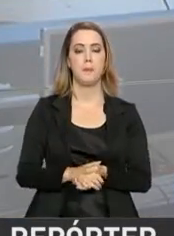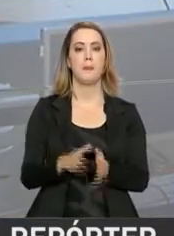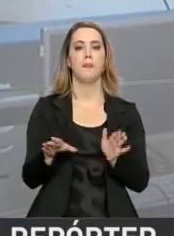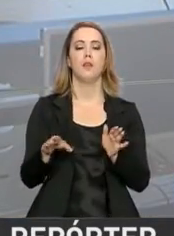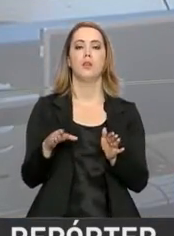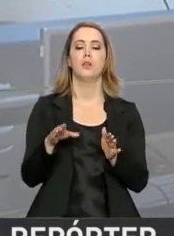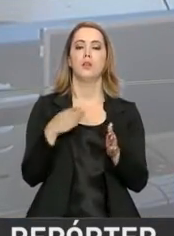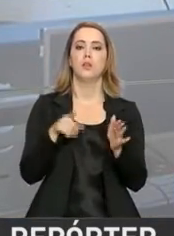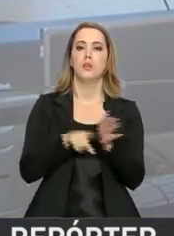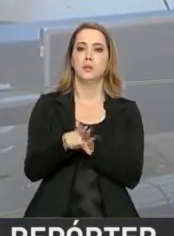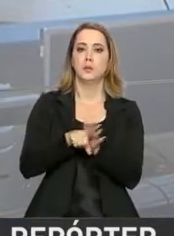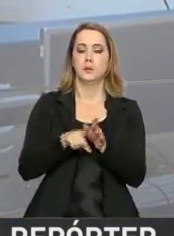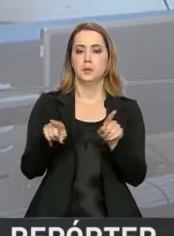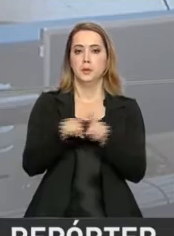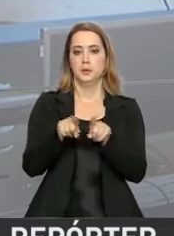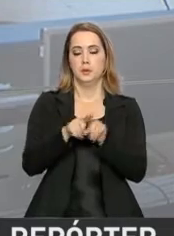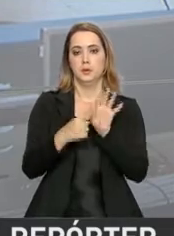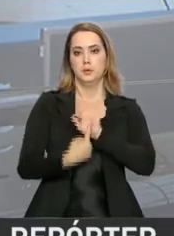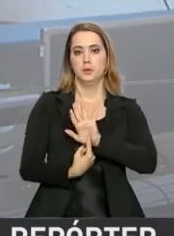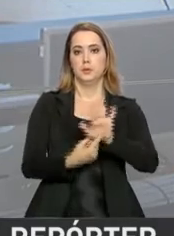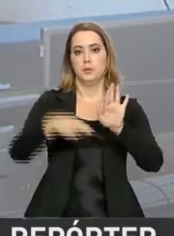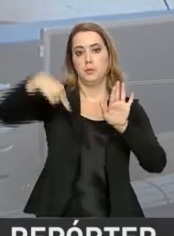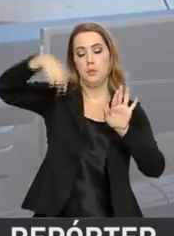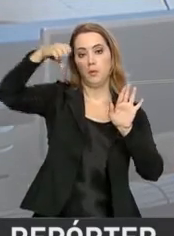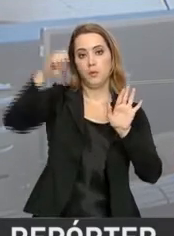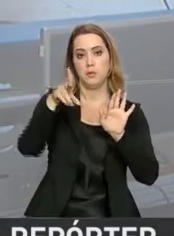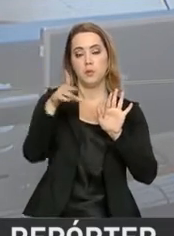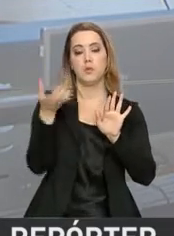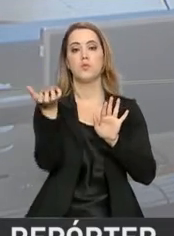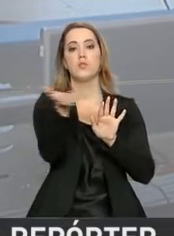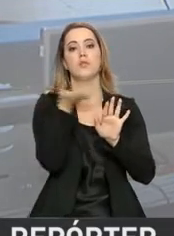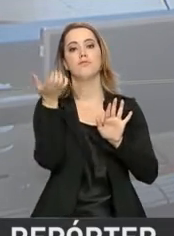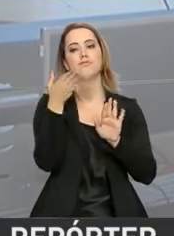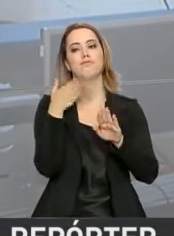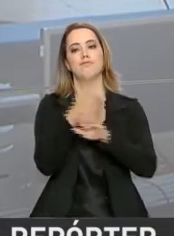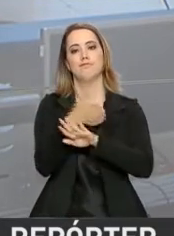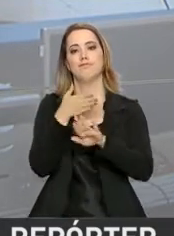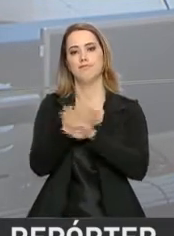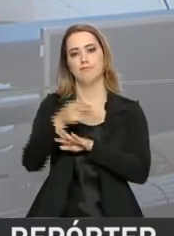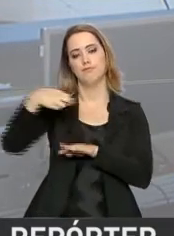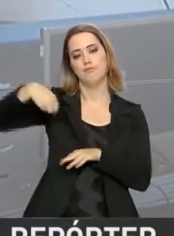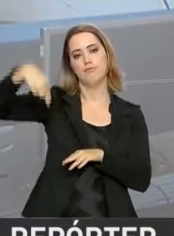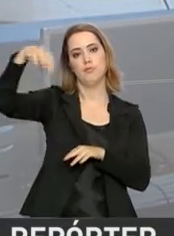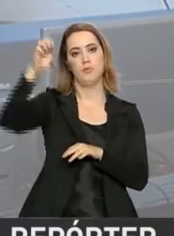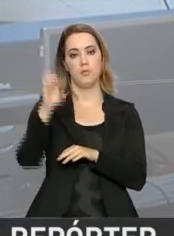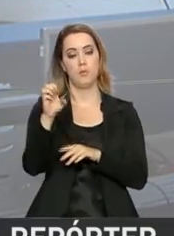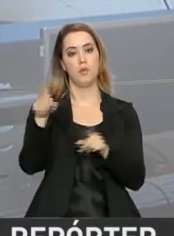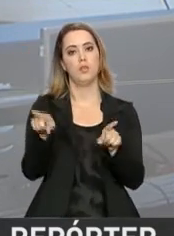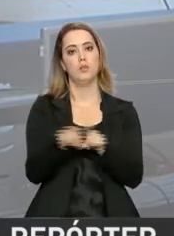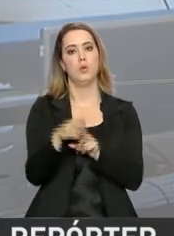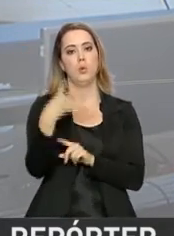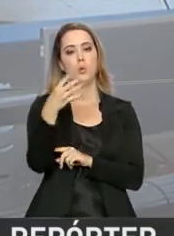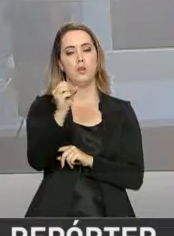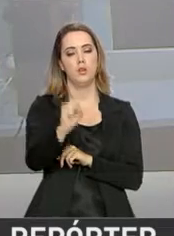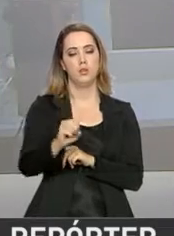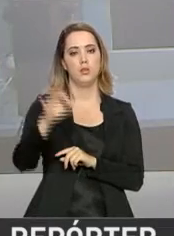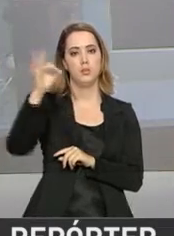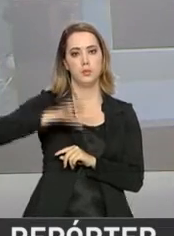também revela que a região Nordeste segue como a mais desejada, com 48% da